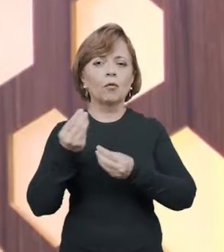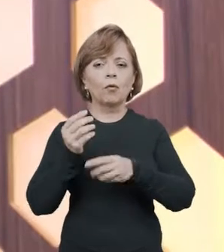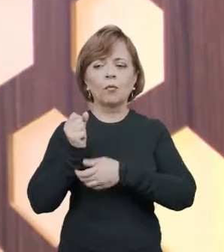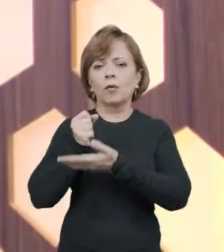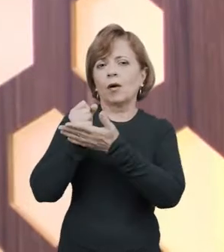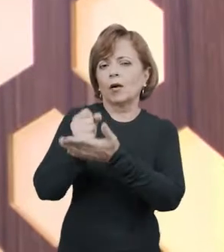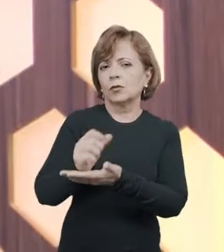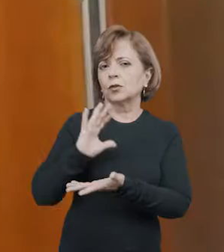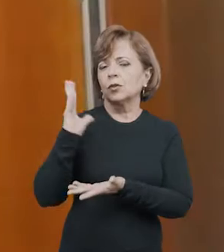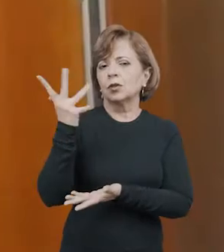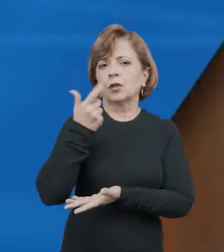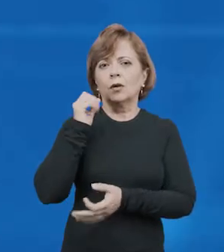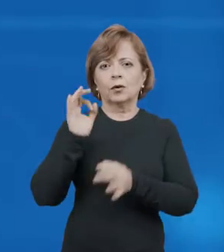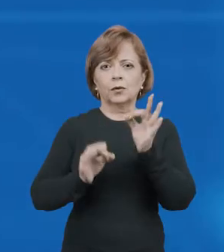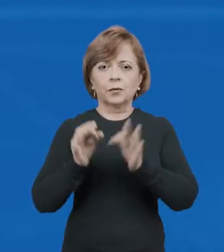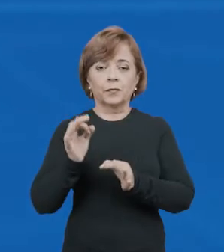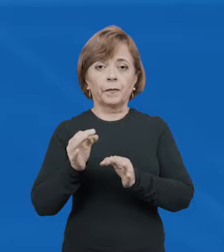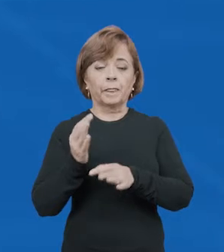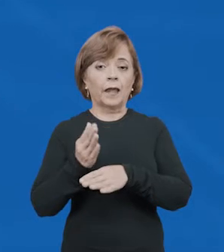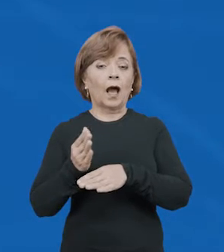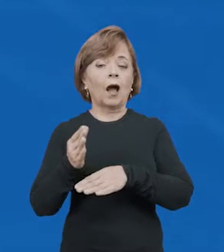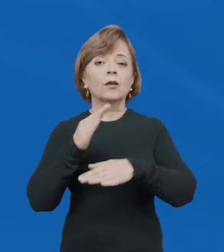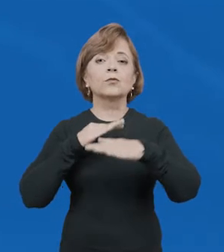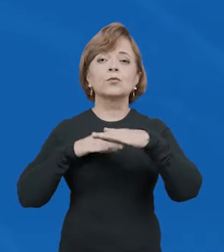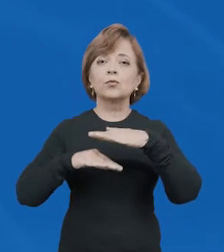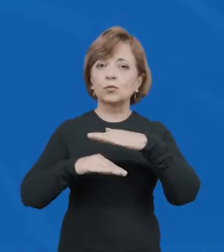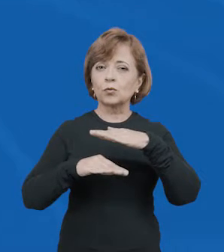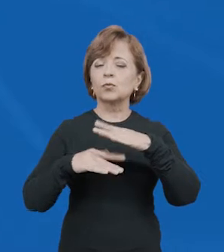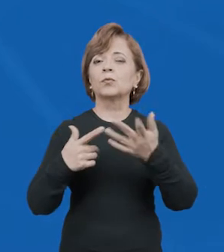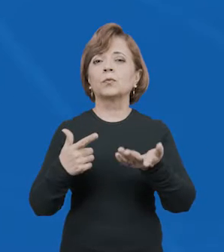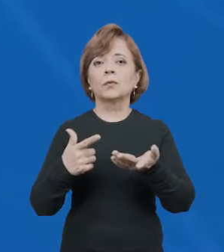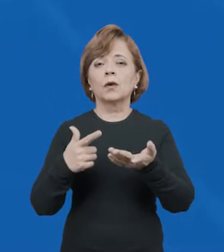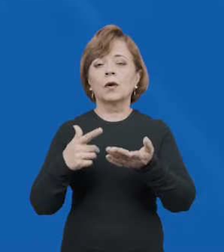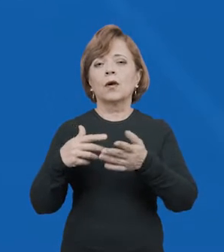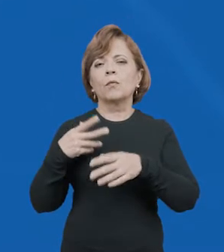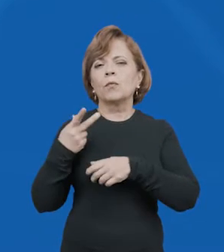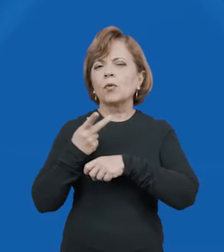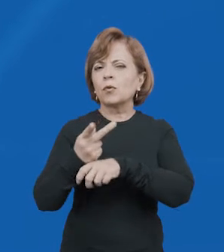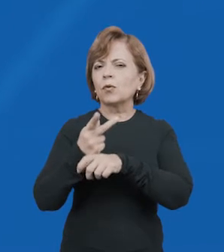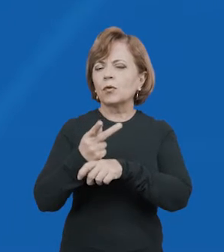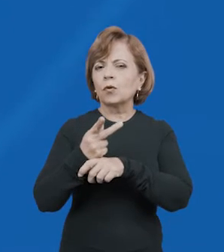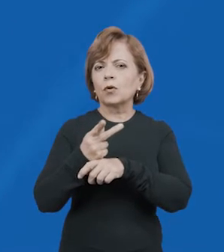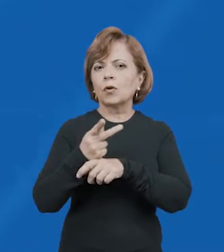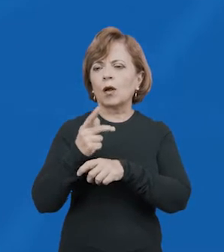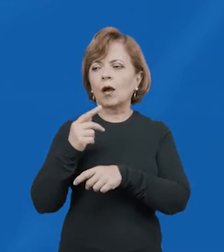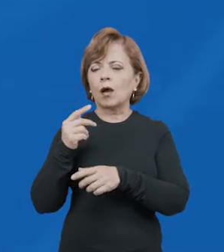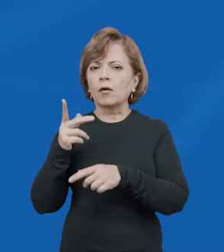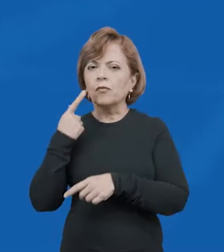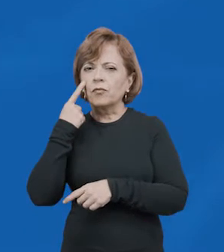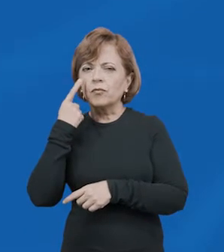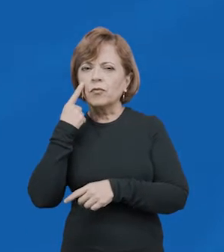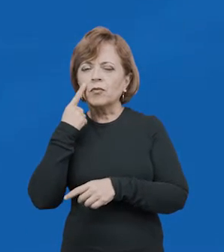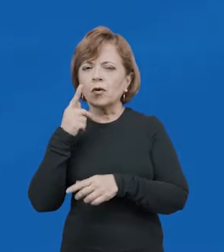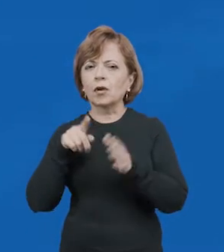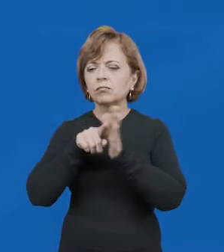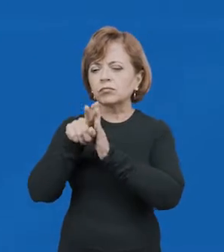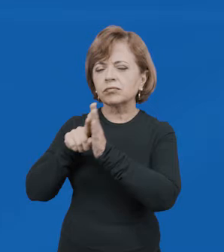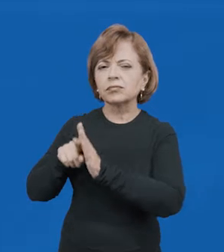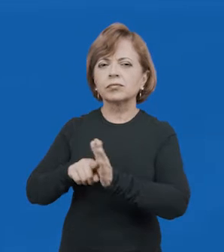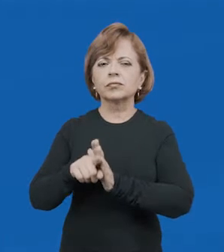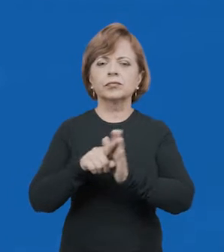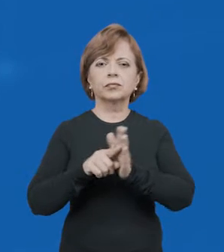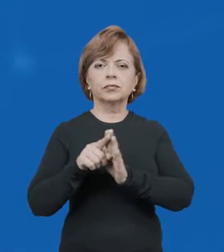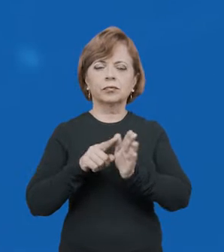de Justiça? A Subprocuradoria, ela realiza diligências investigatórias para apurar atos de